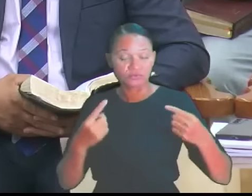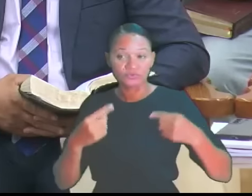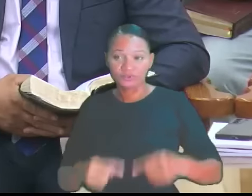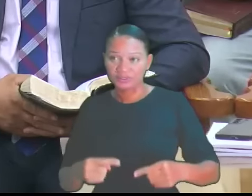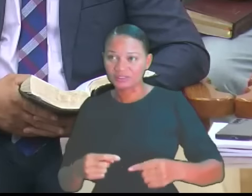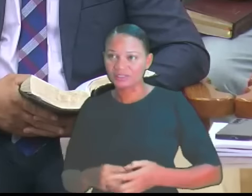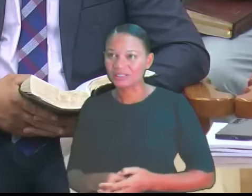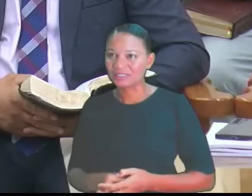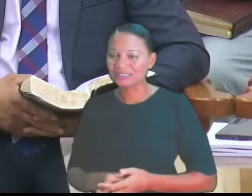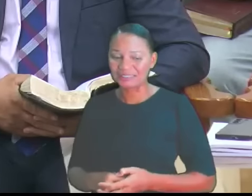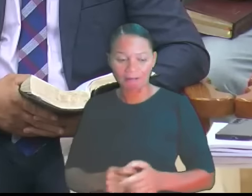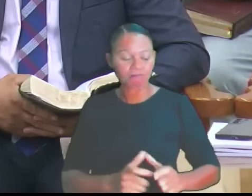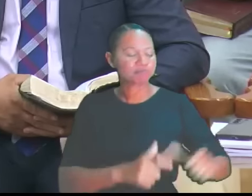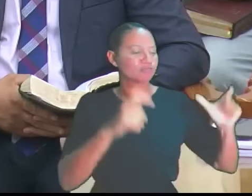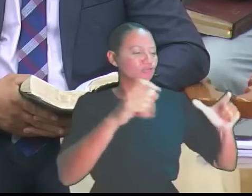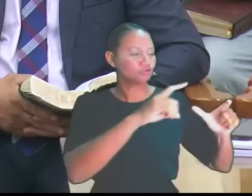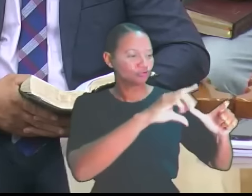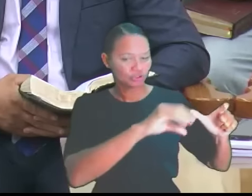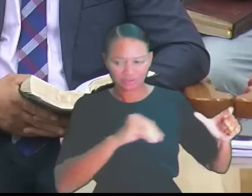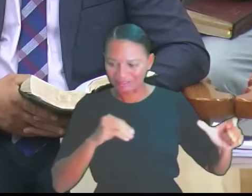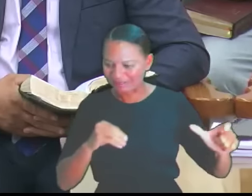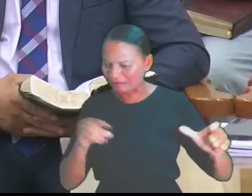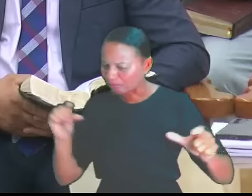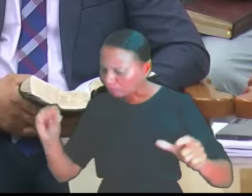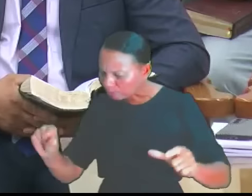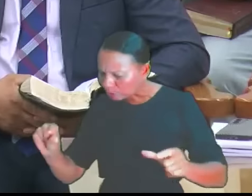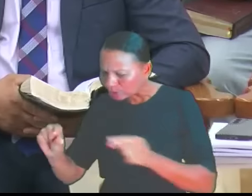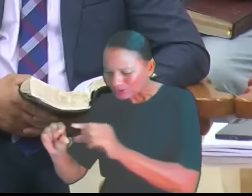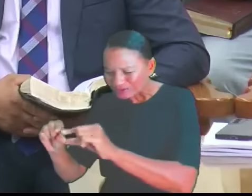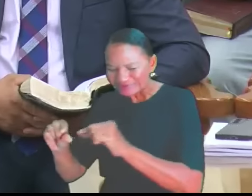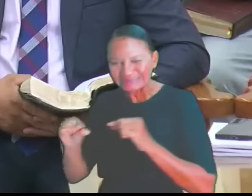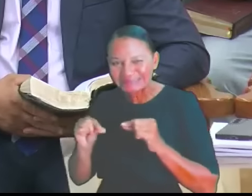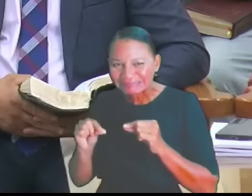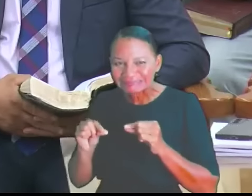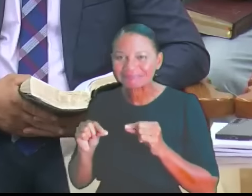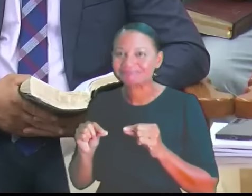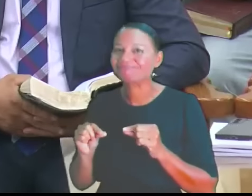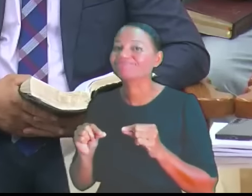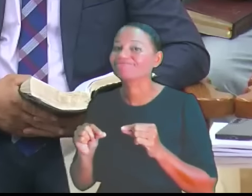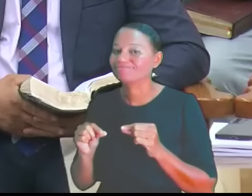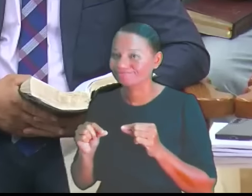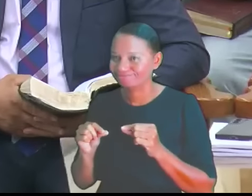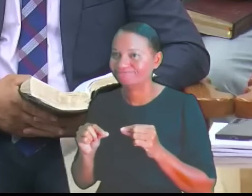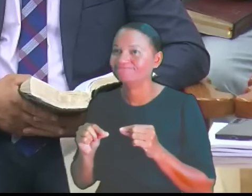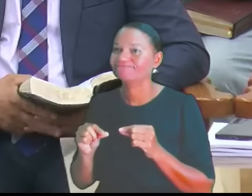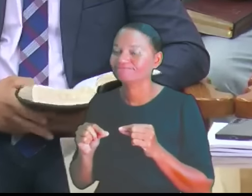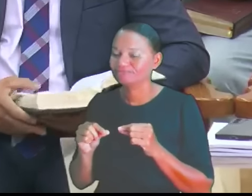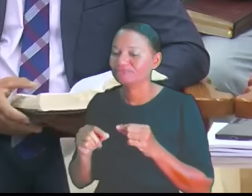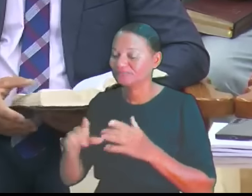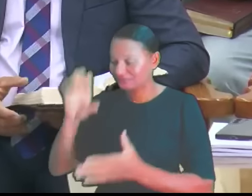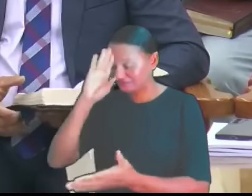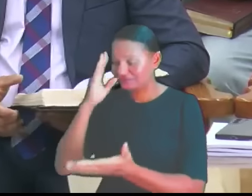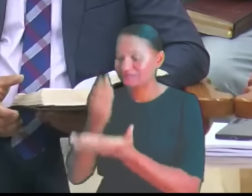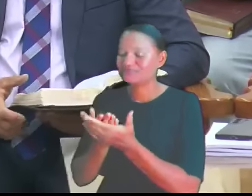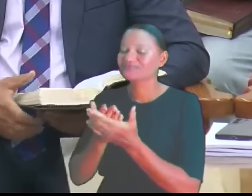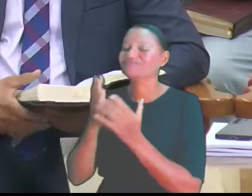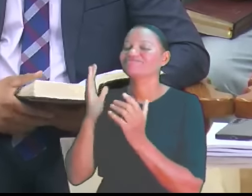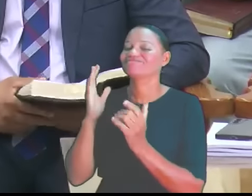da onde tem muito é uma coisa, irmão, agora tirar pouco da onde tem pouco, requer crer que Ele é fonte.